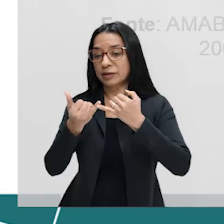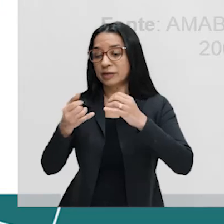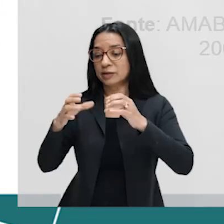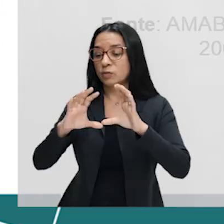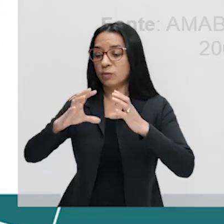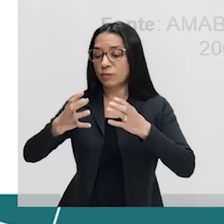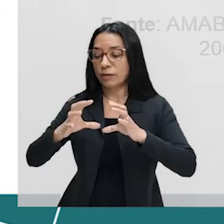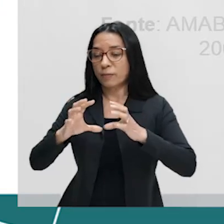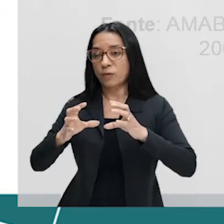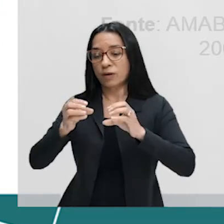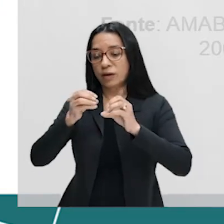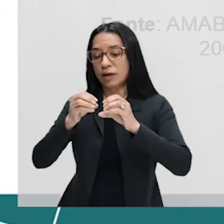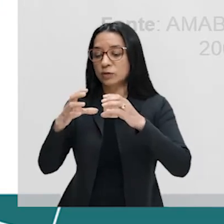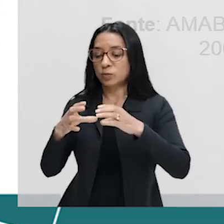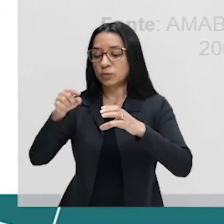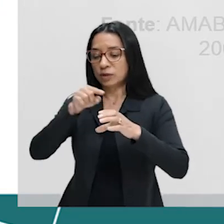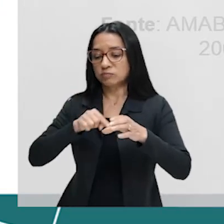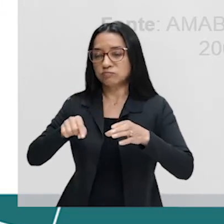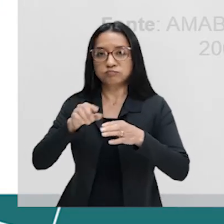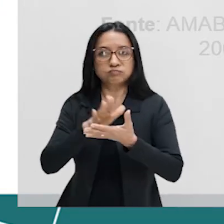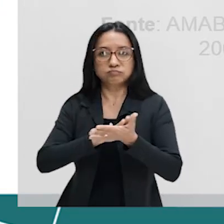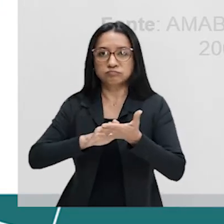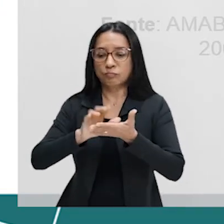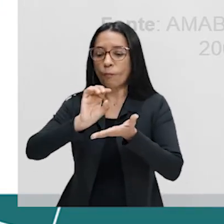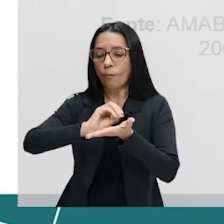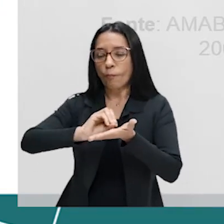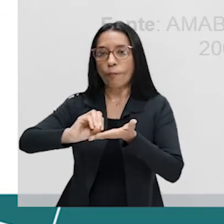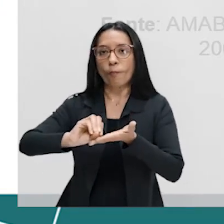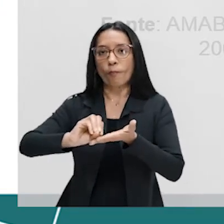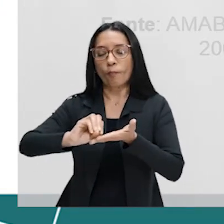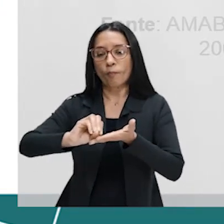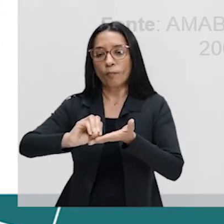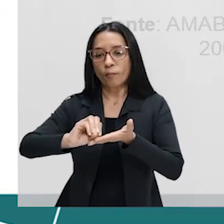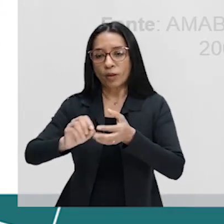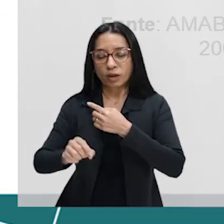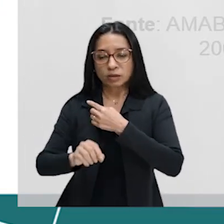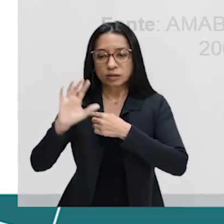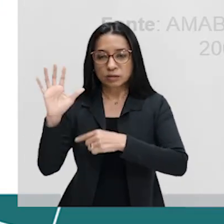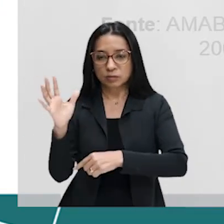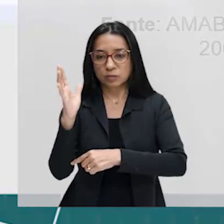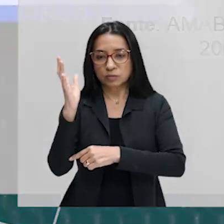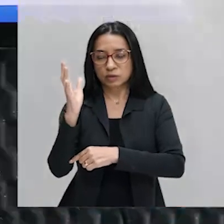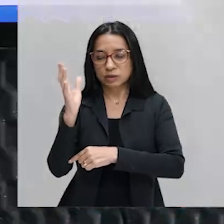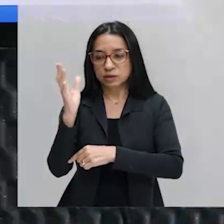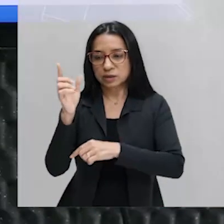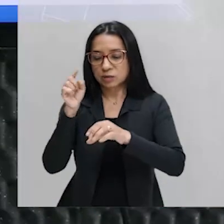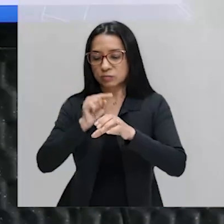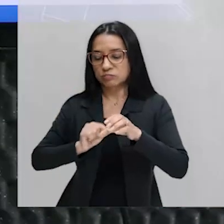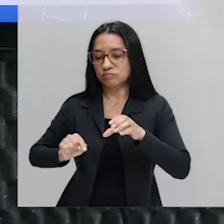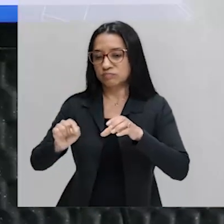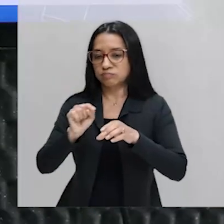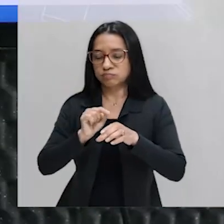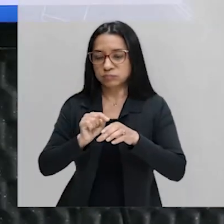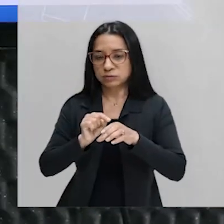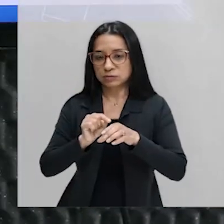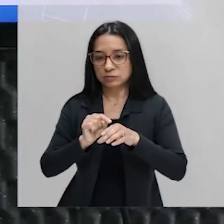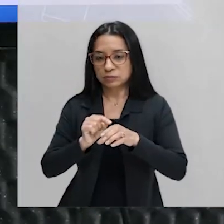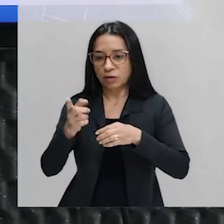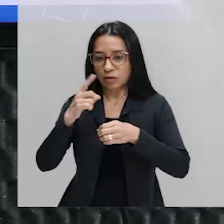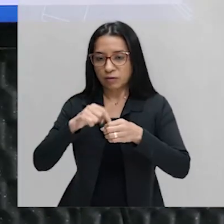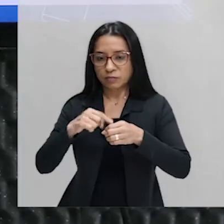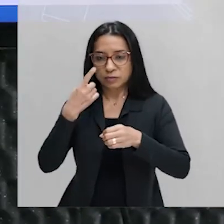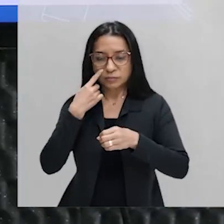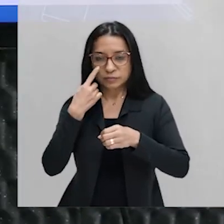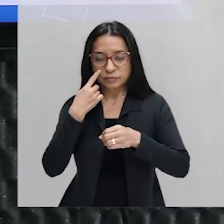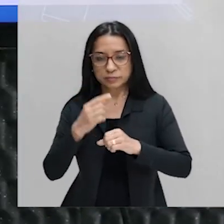do embrião ela só vai acontecer no disco germinativo, tá? Que parte é essa aqui que nós estamos vendo? Eu vou voltar aqui para